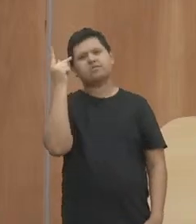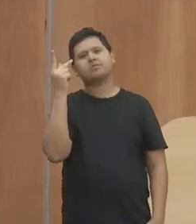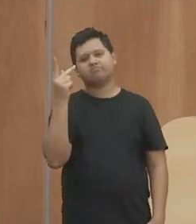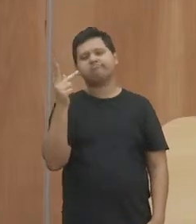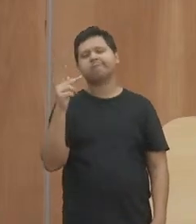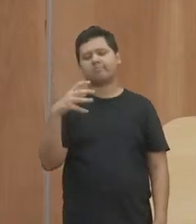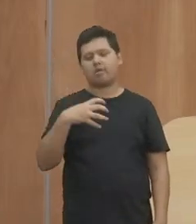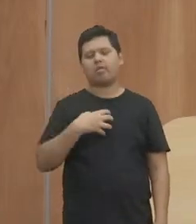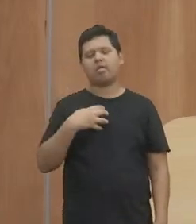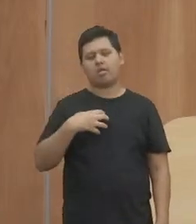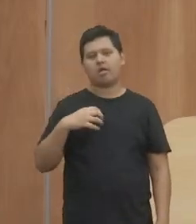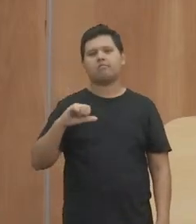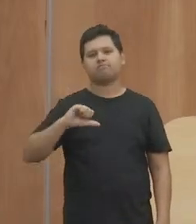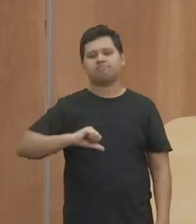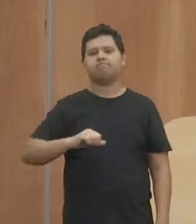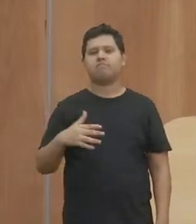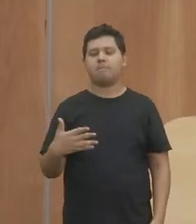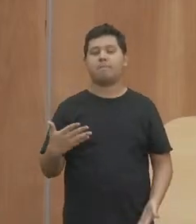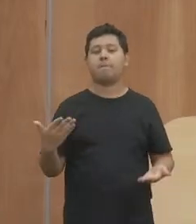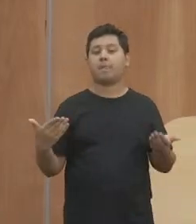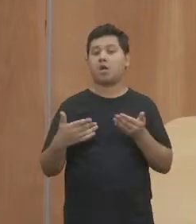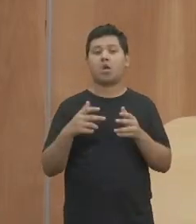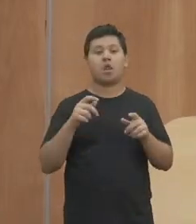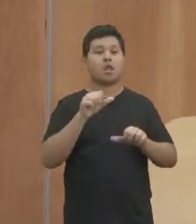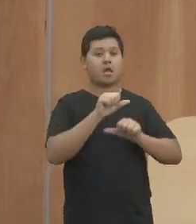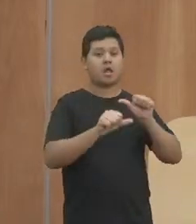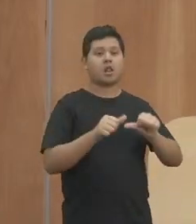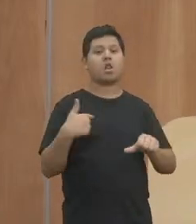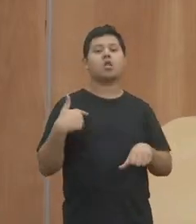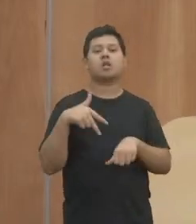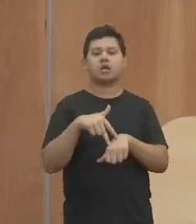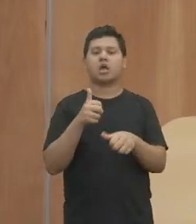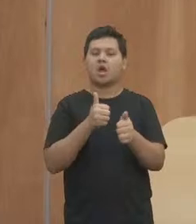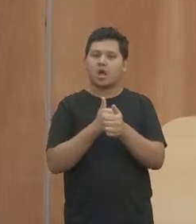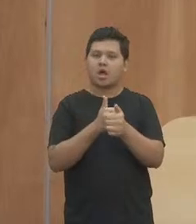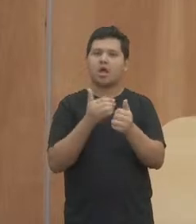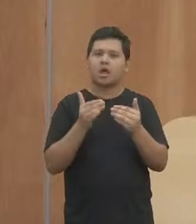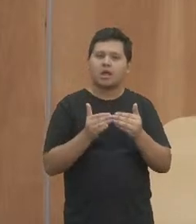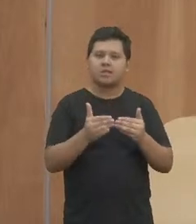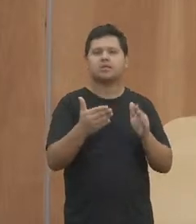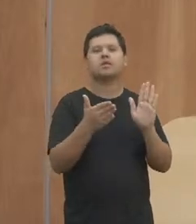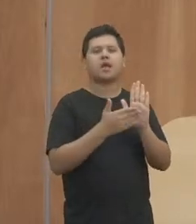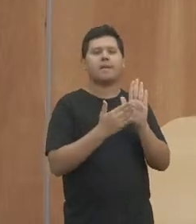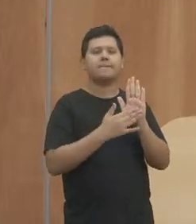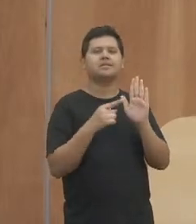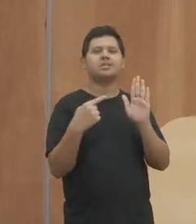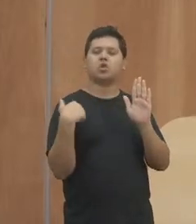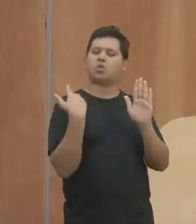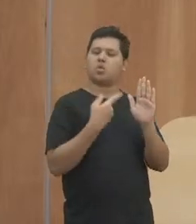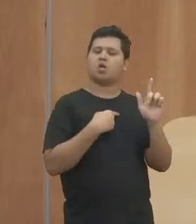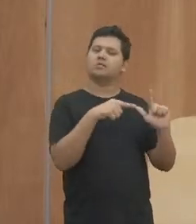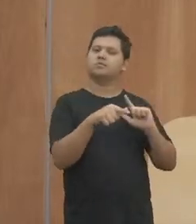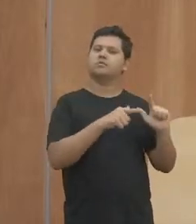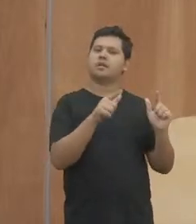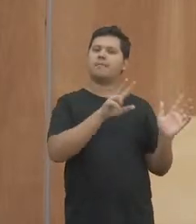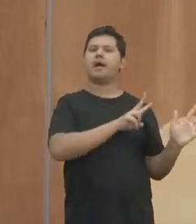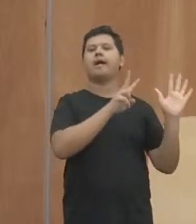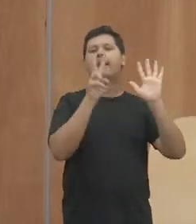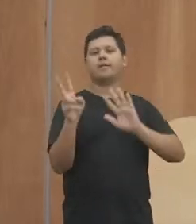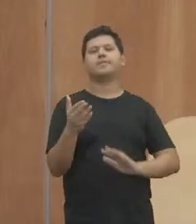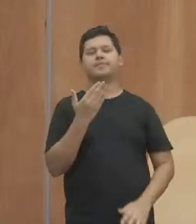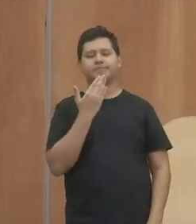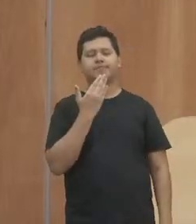desestimulante. De uma forma ou outra, enquanto essa mudança não é feita, estamos aqui e seguimos apresentando um pouco do trabalho que a gente desempenhou ao longo da